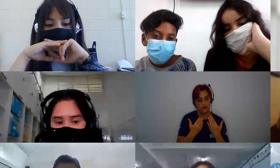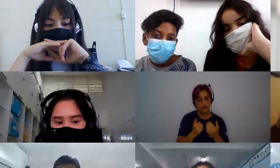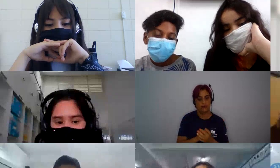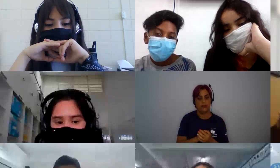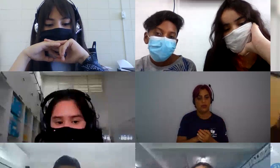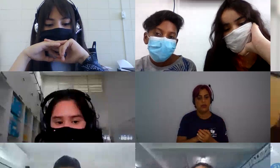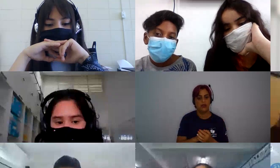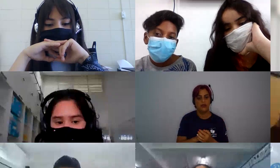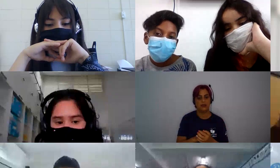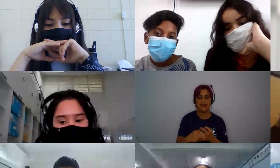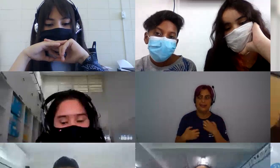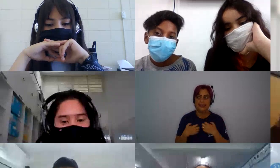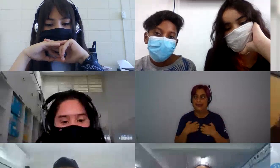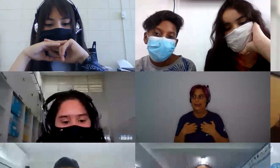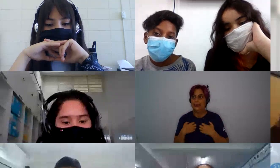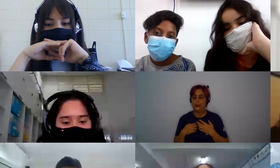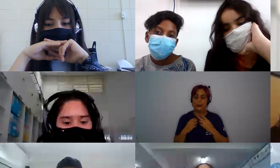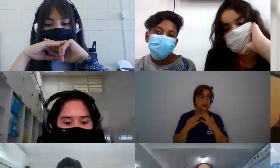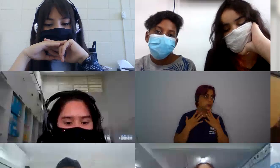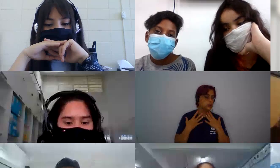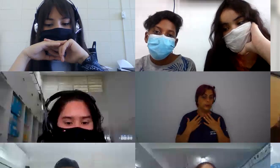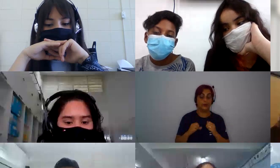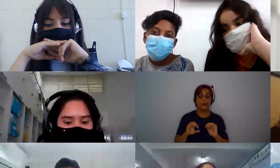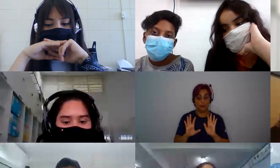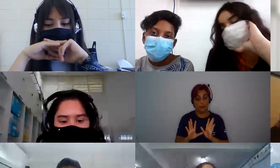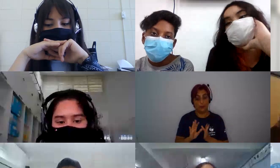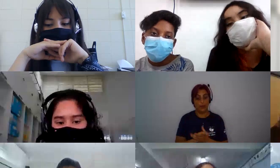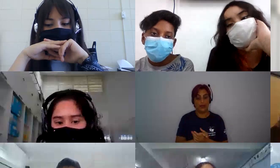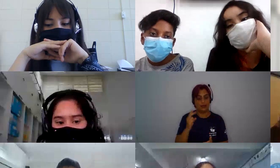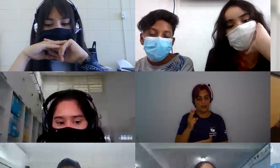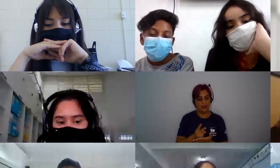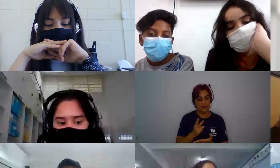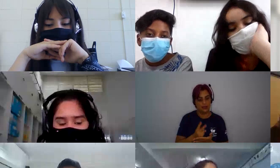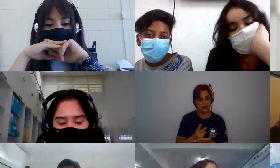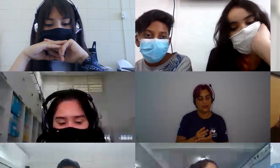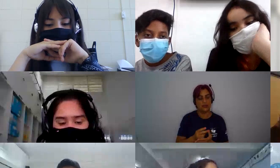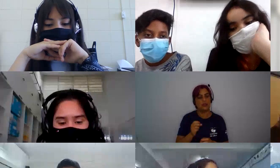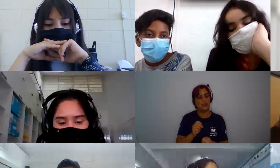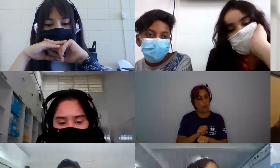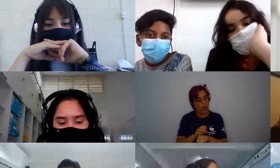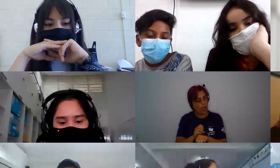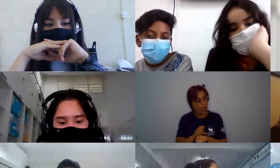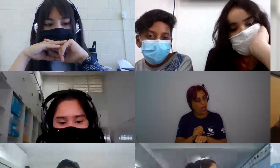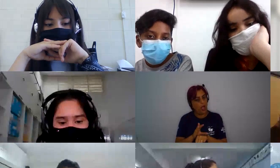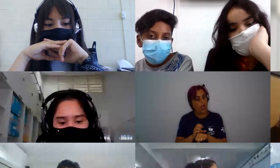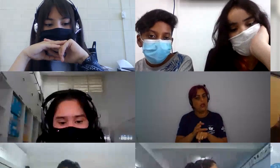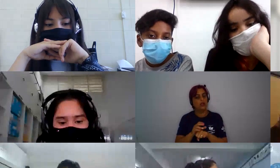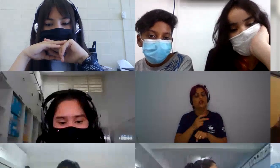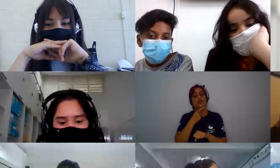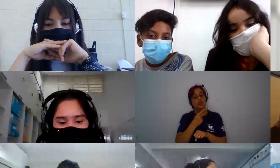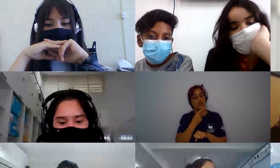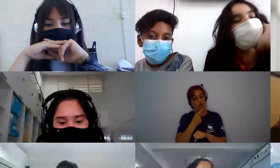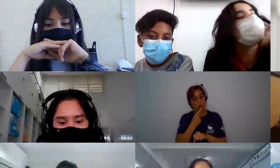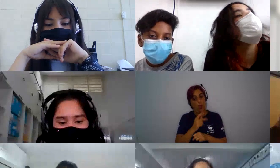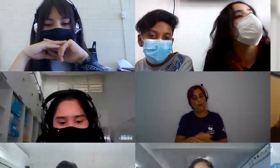pouco desconfortável. Mas ele sempre me alertou e sempre falou sobre